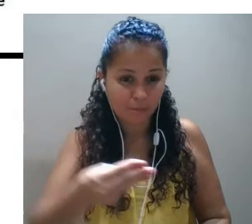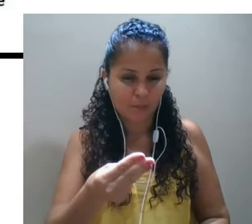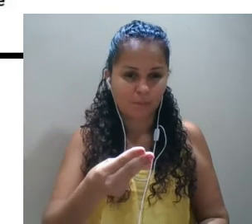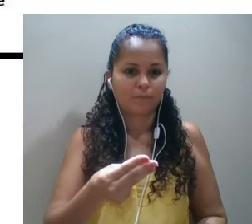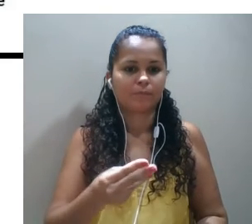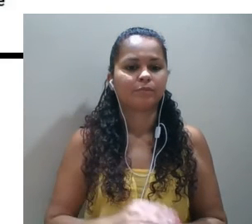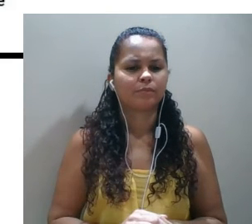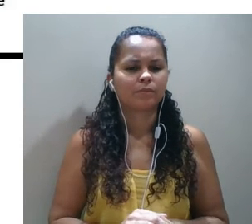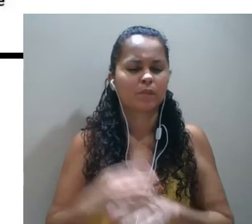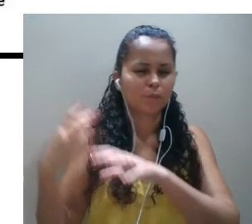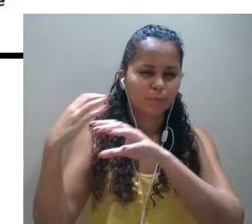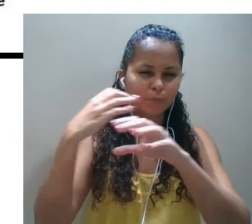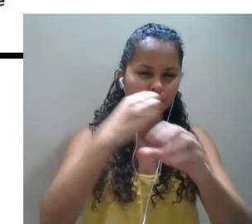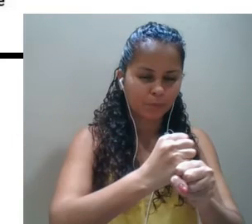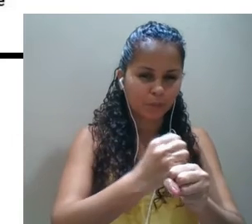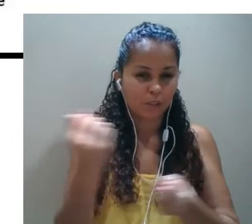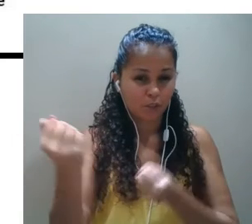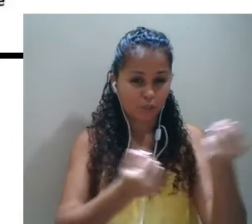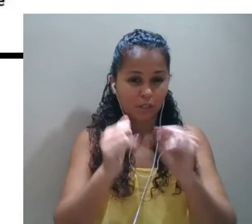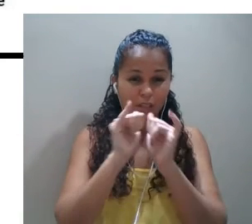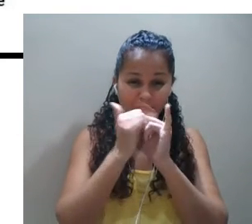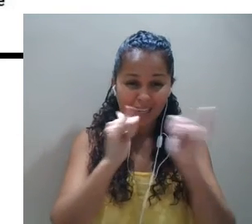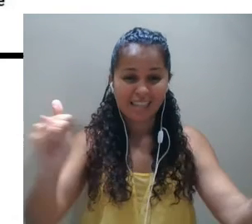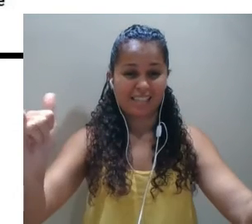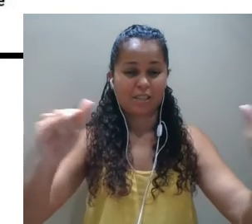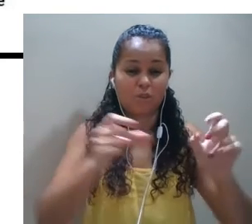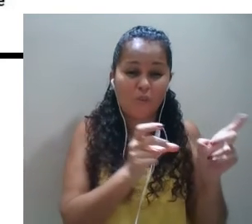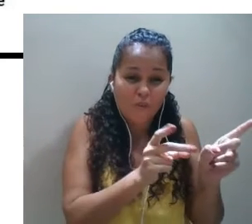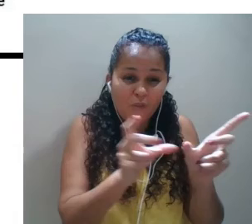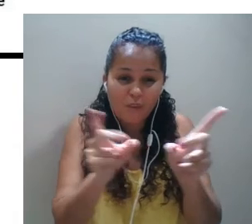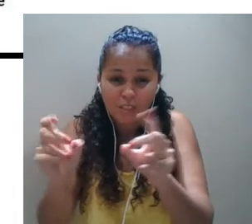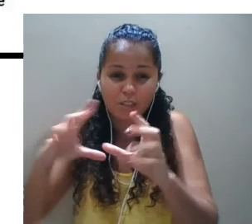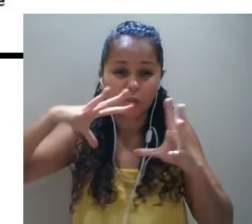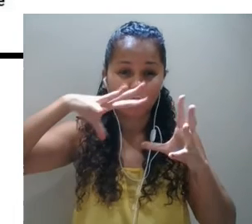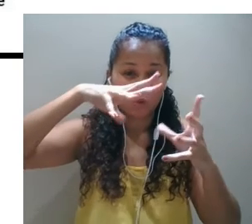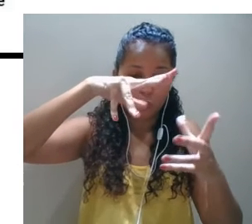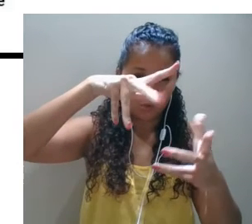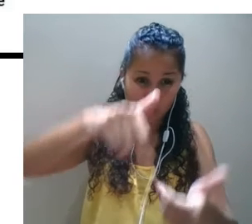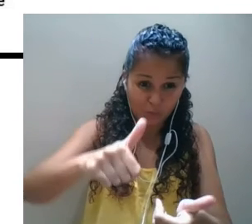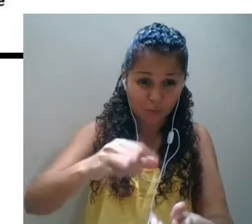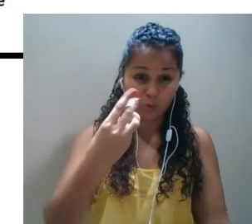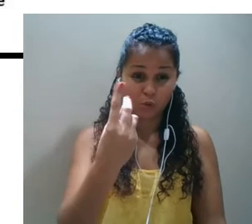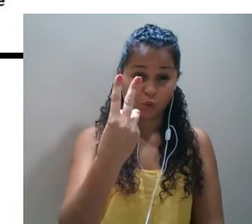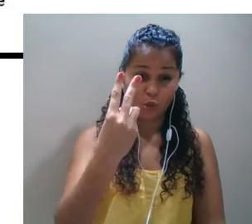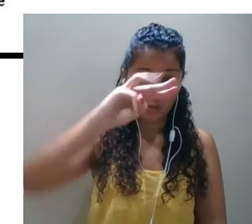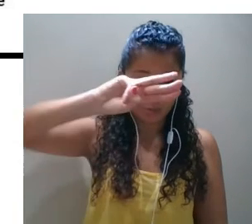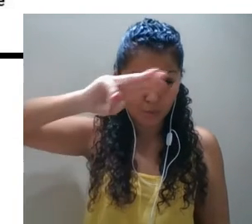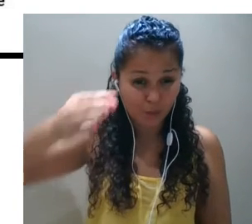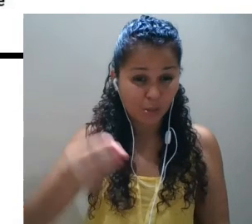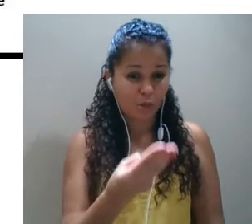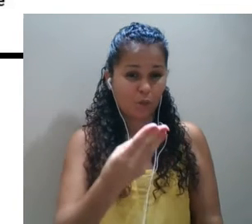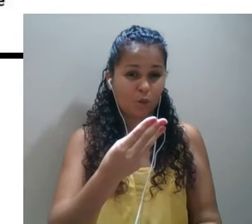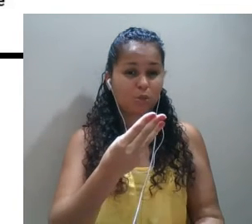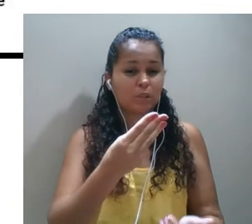isso, o total de carros elétricos vendidos no mundo alcançou a marca de 2 milhões de unidades desde